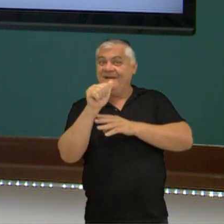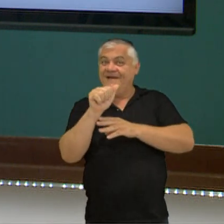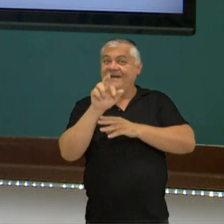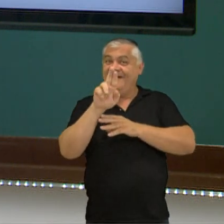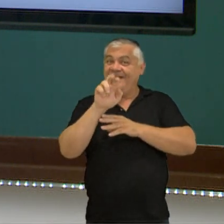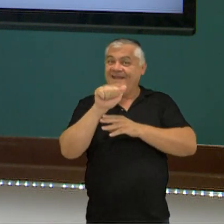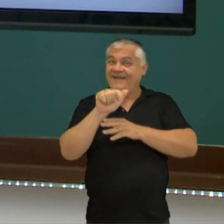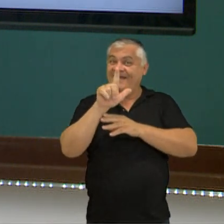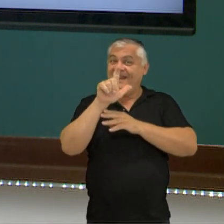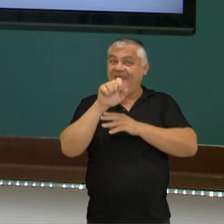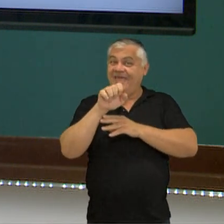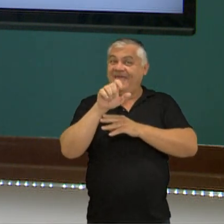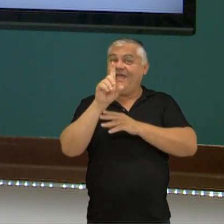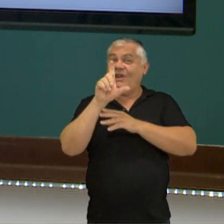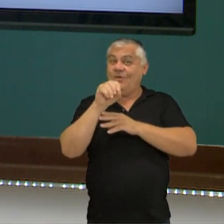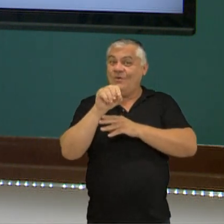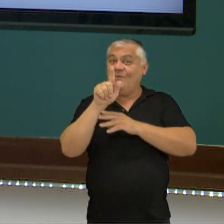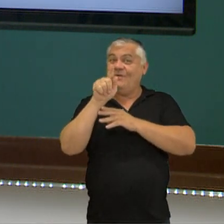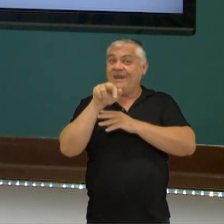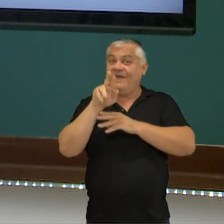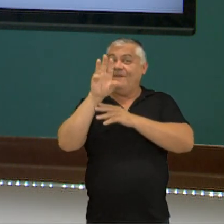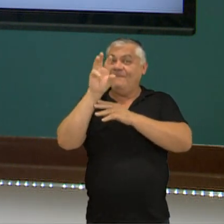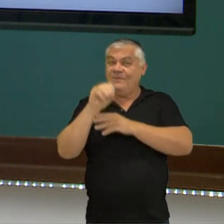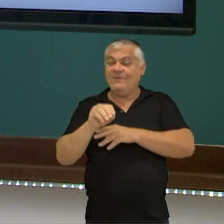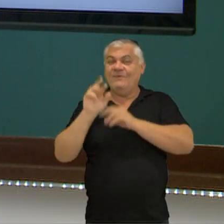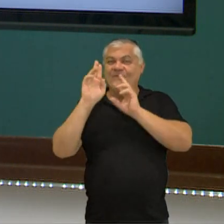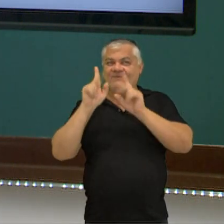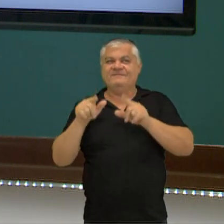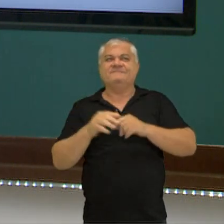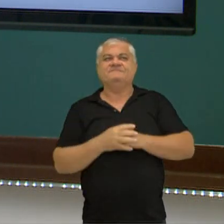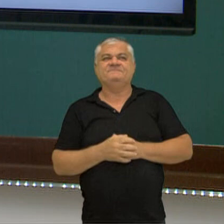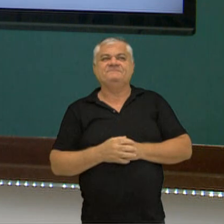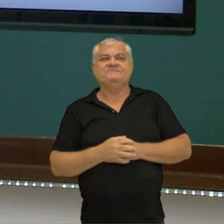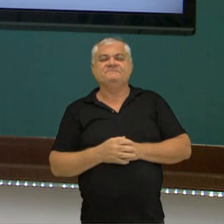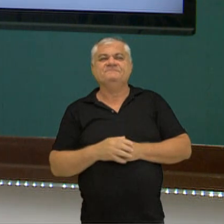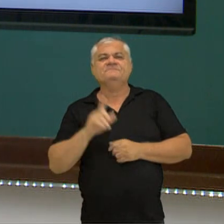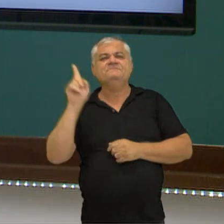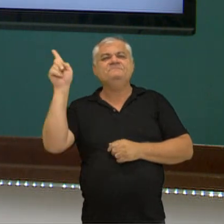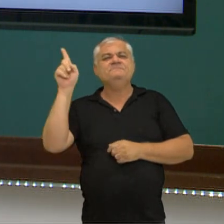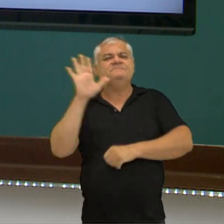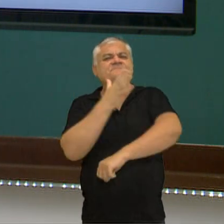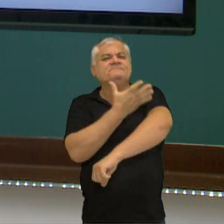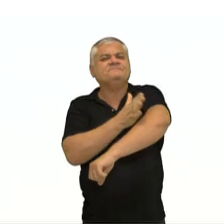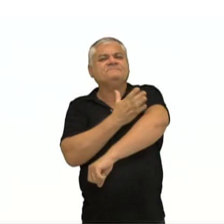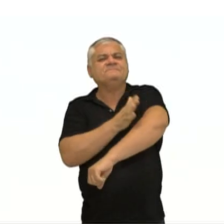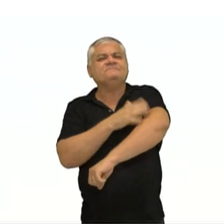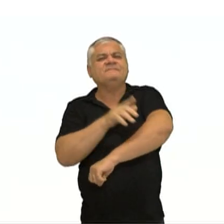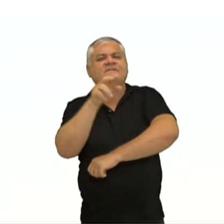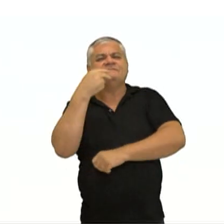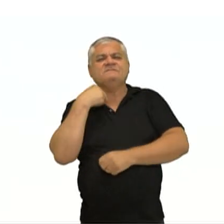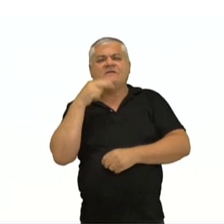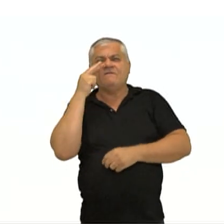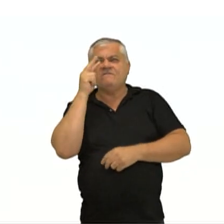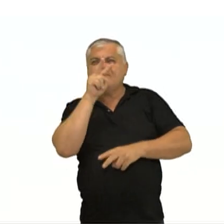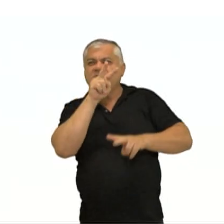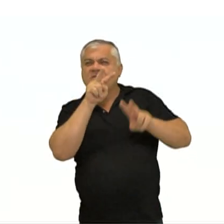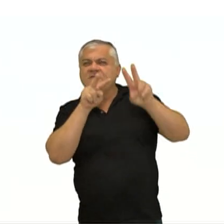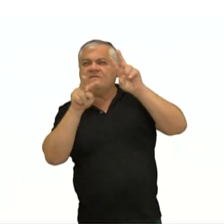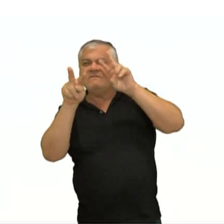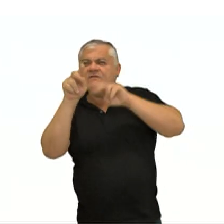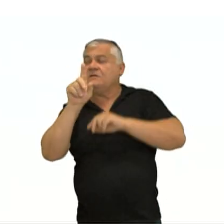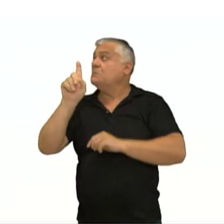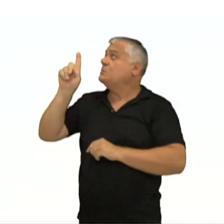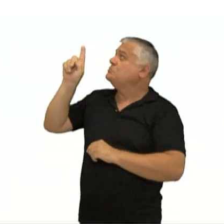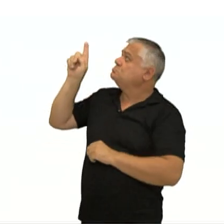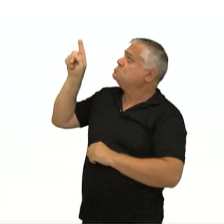paralelogramo. E esse paralelogramo girando vai formar um cilindro. Nesse nosso primeiro exercício, eu quero que vocês vejam qual